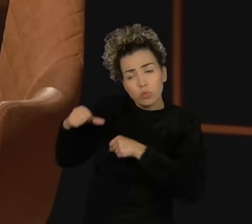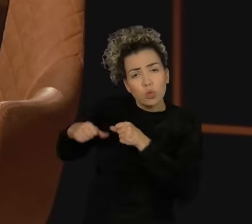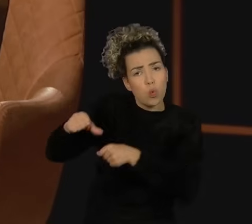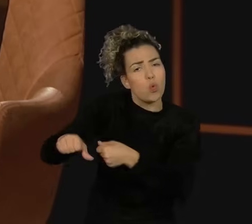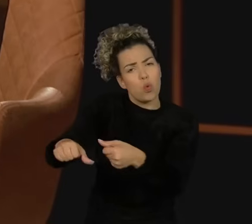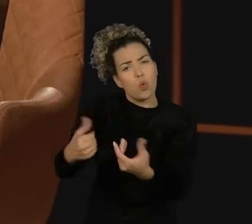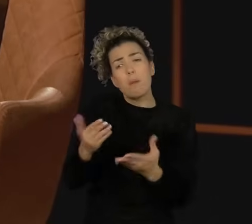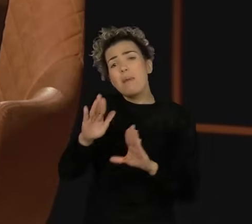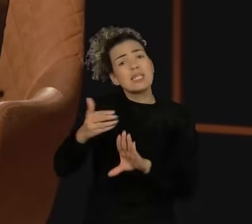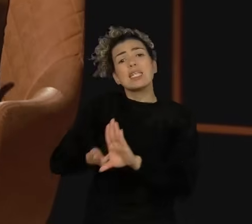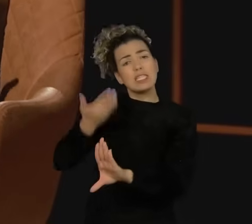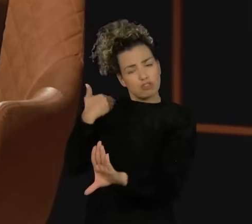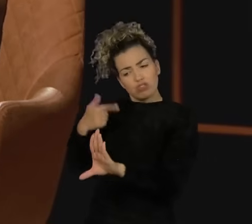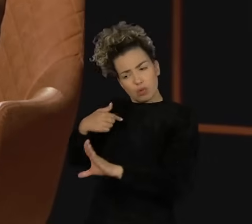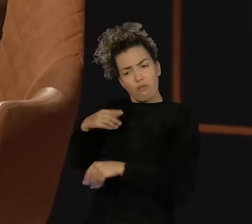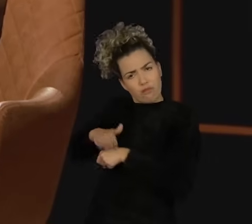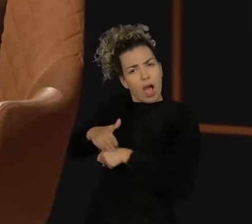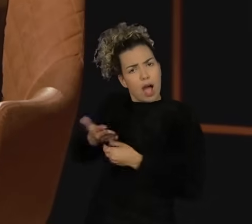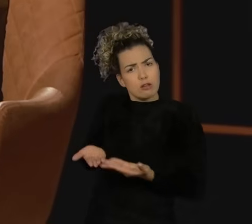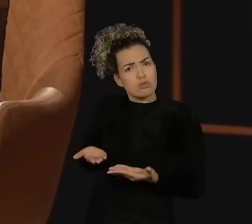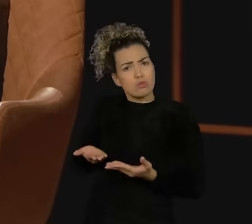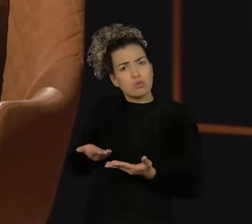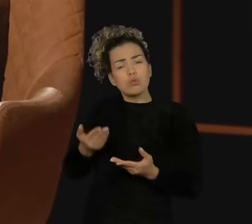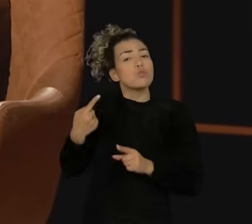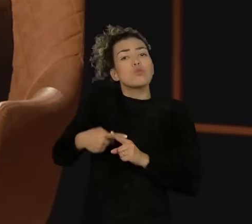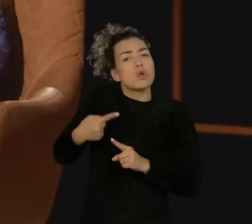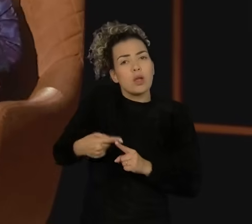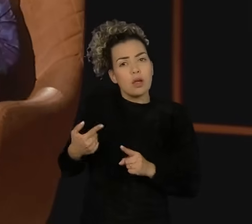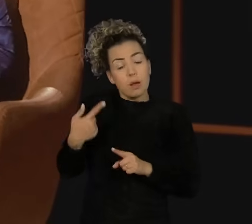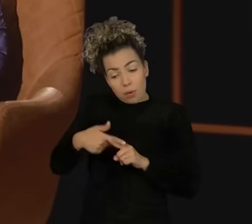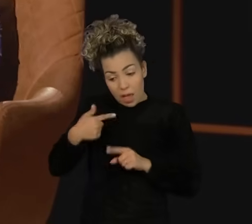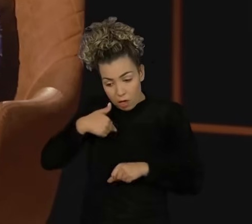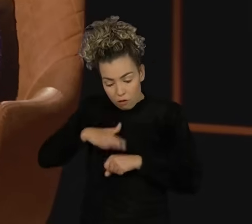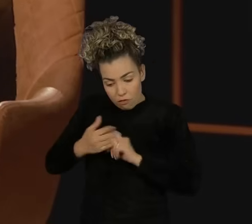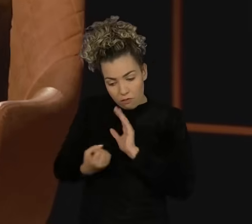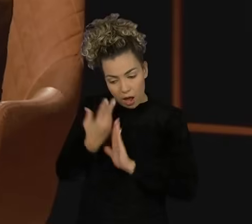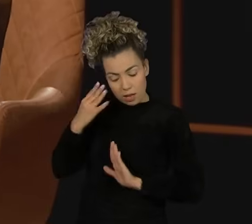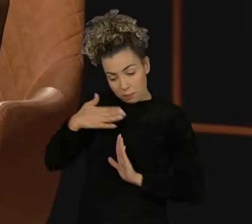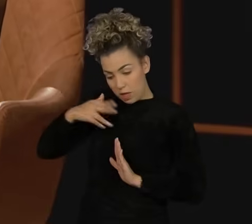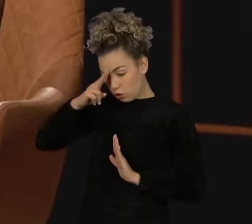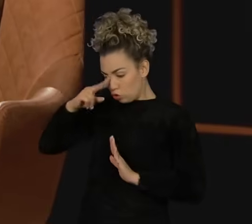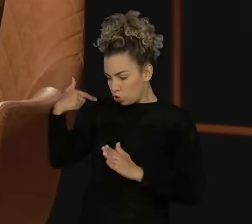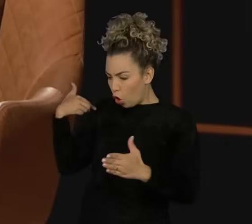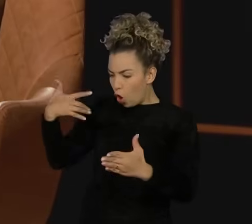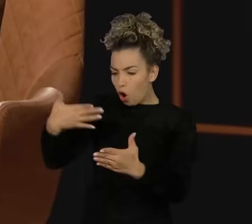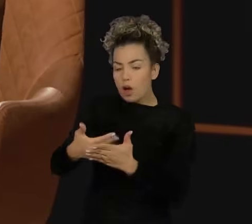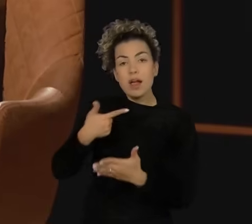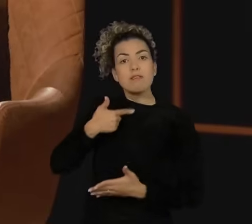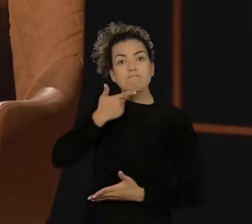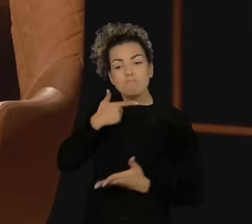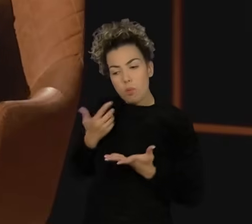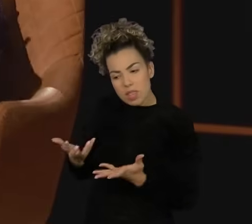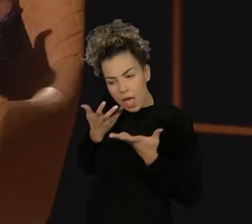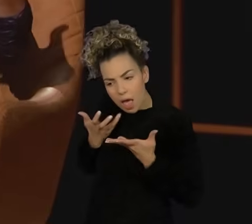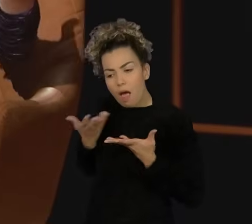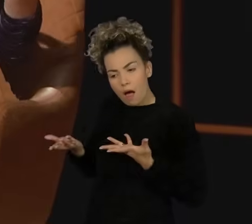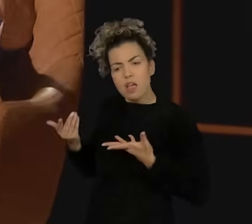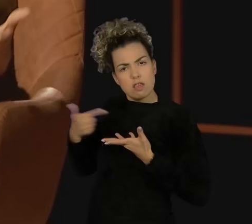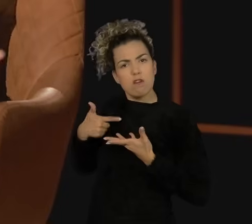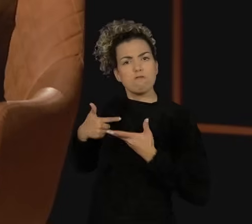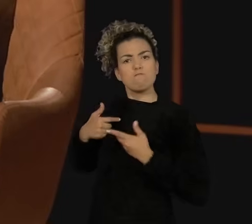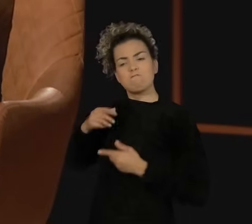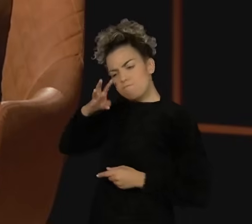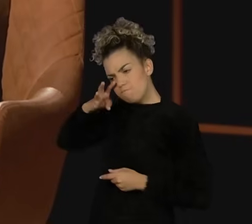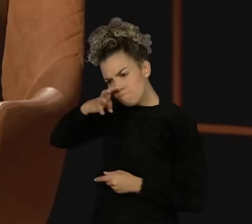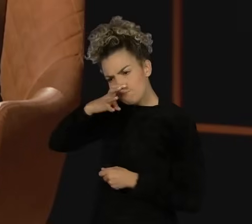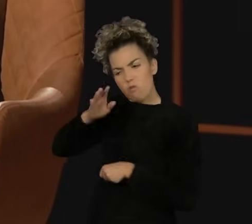não apenas você segura as rédeas da sua trajetória, como você faz aquilo que você quer fazer, como você é dona